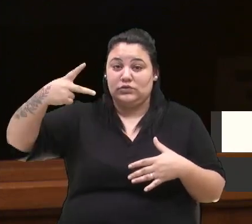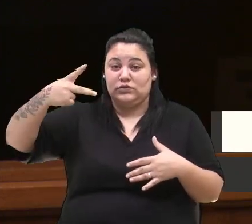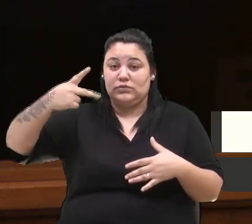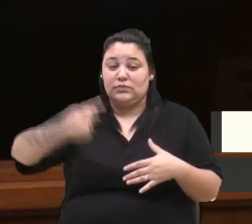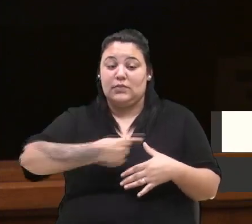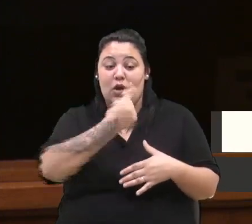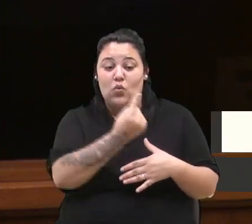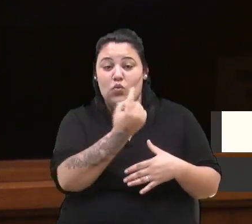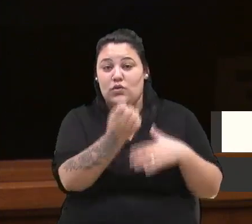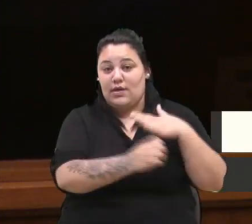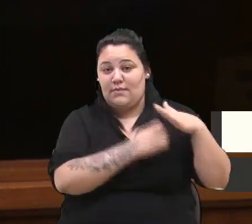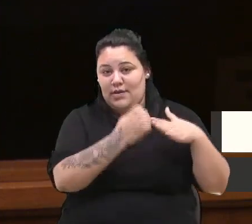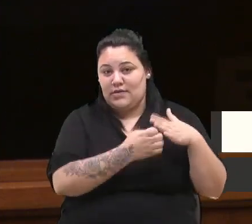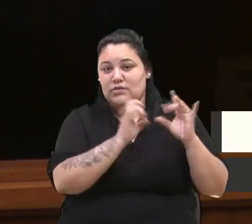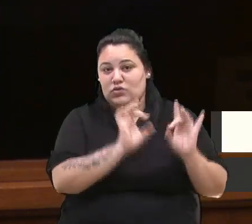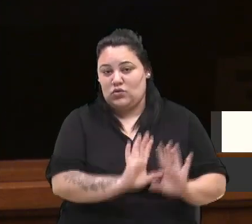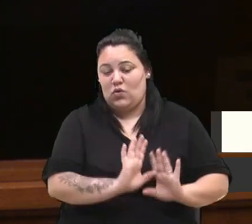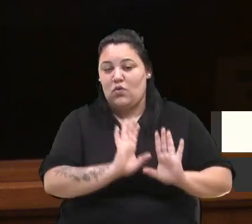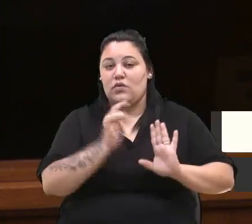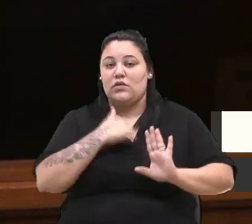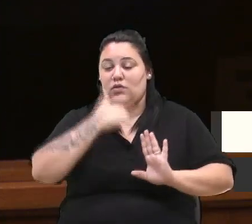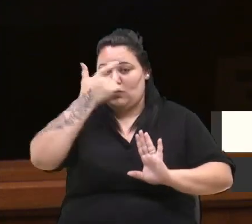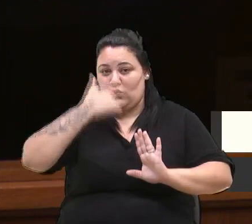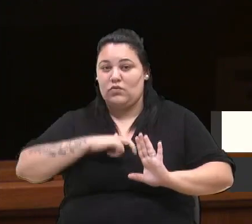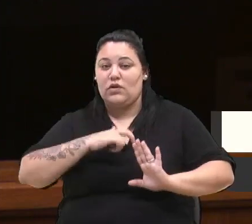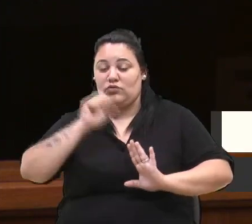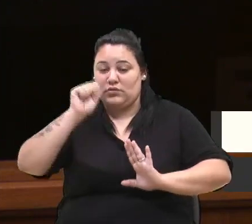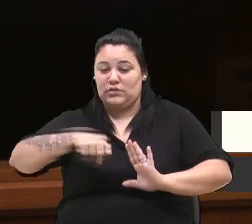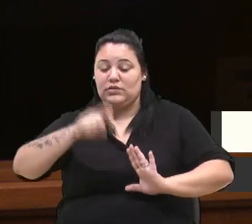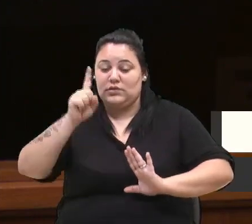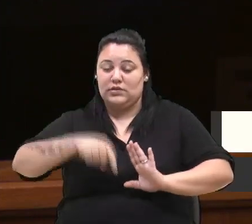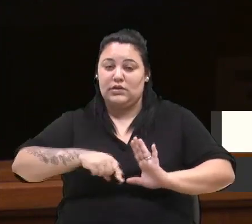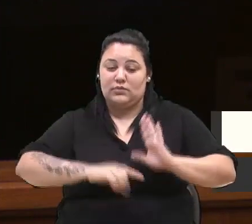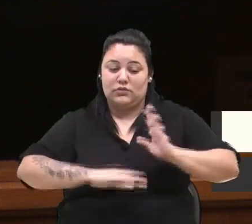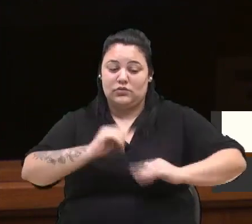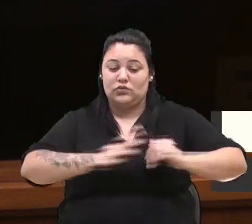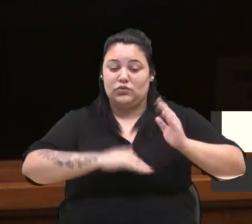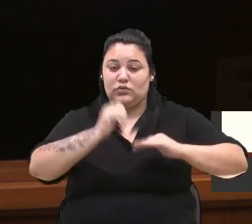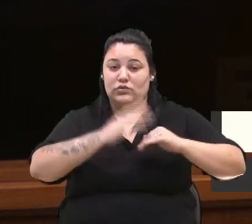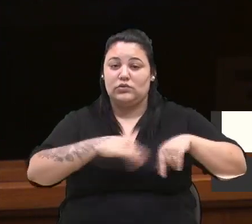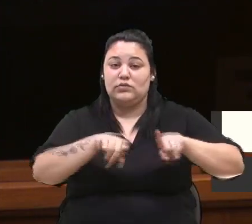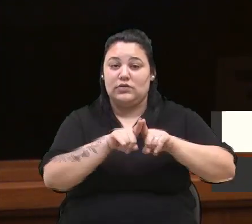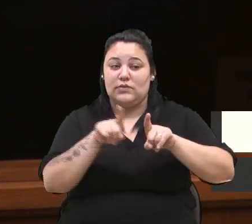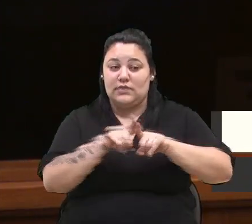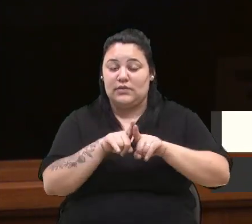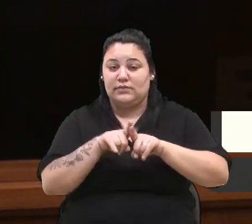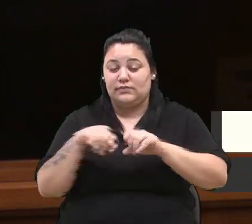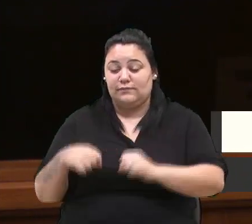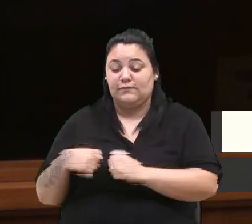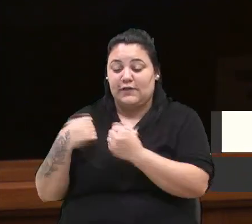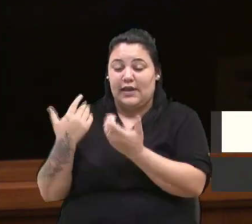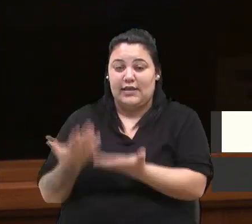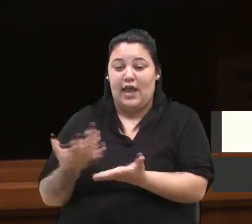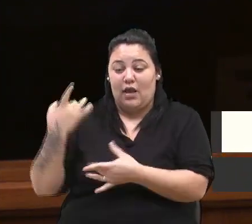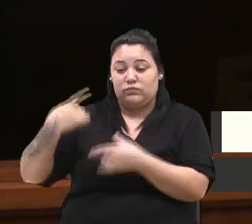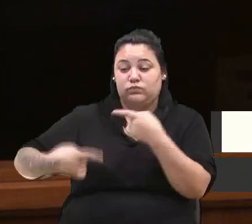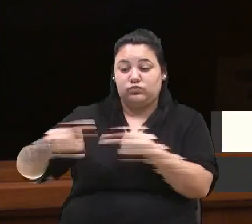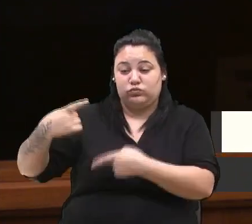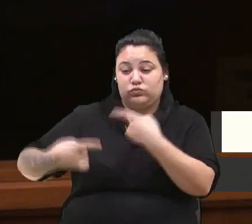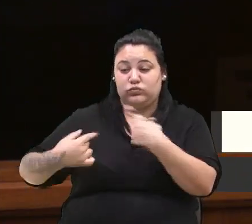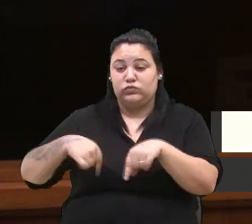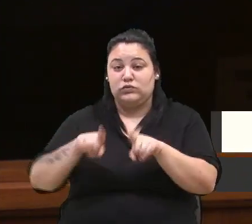única empresa. Então, acho que esse foi um processo construído e vem a coroar este debate,